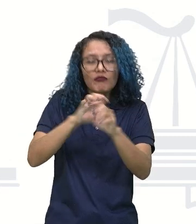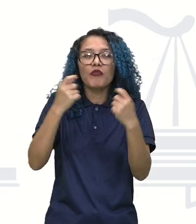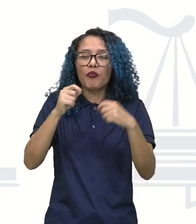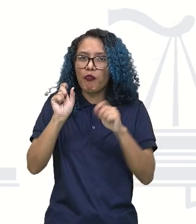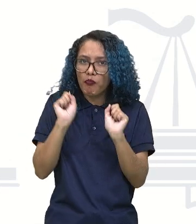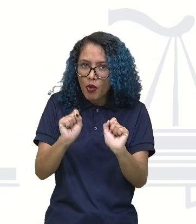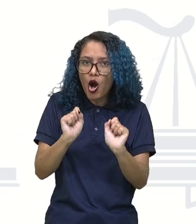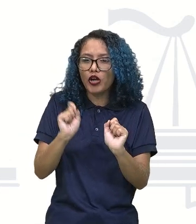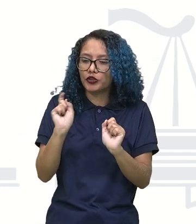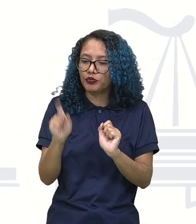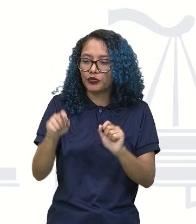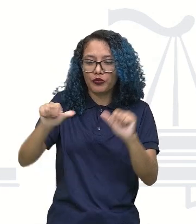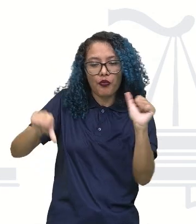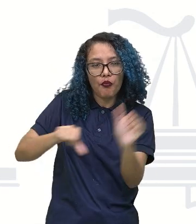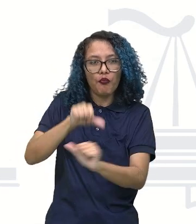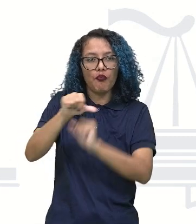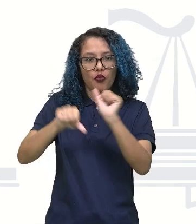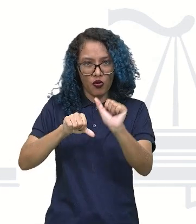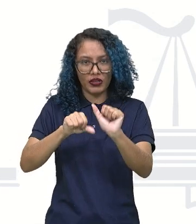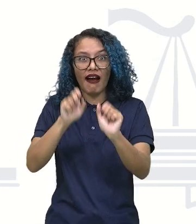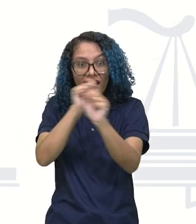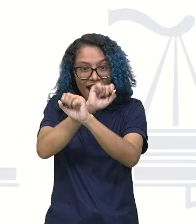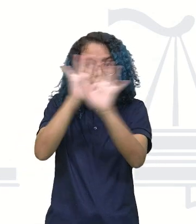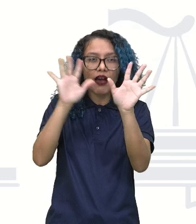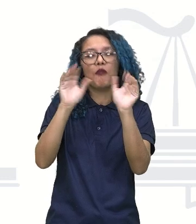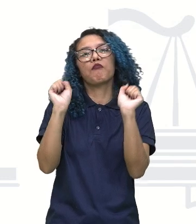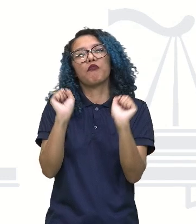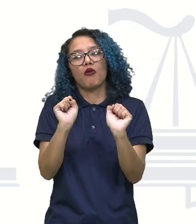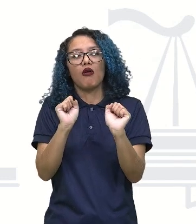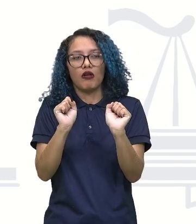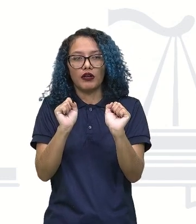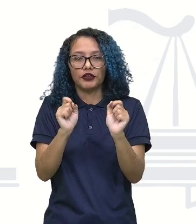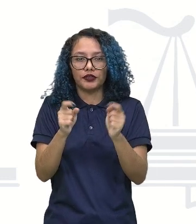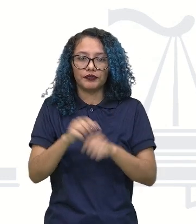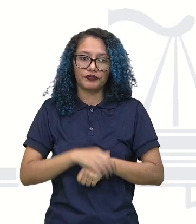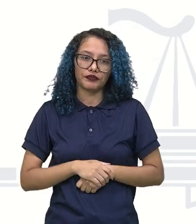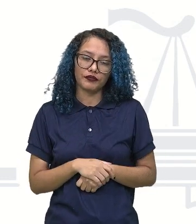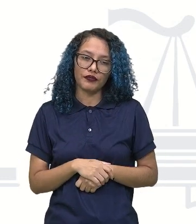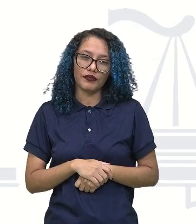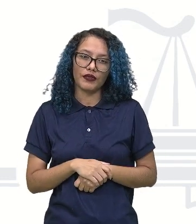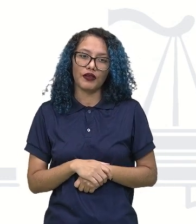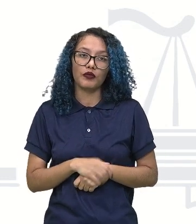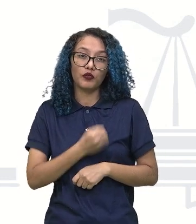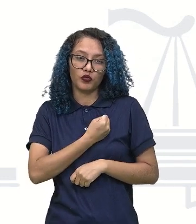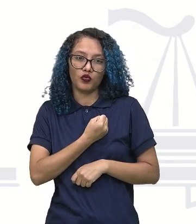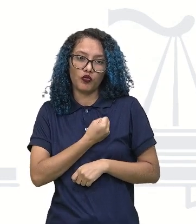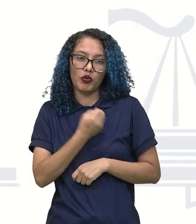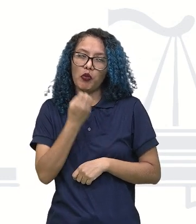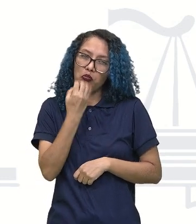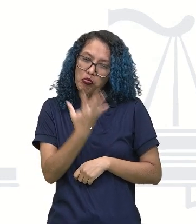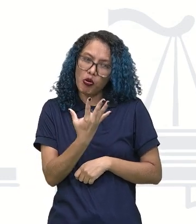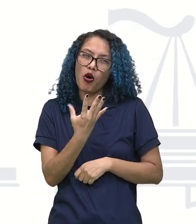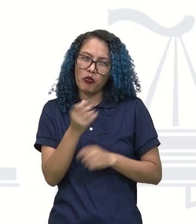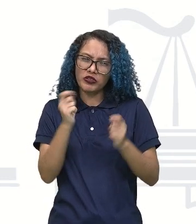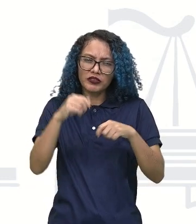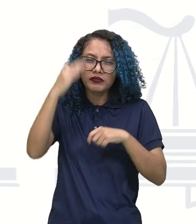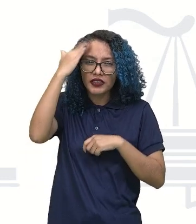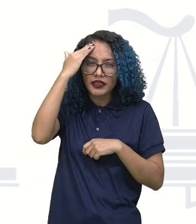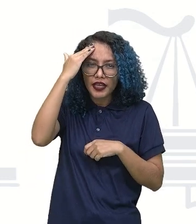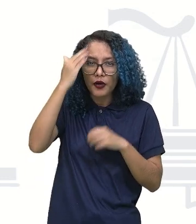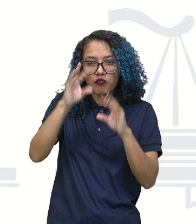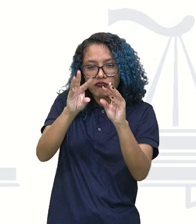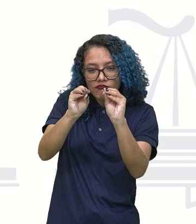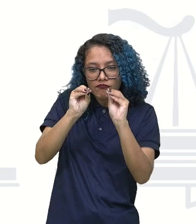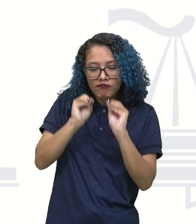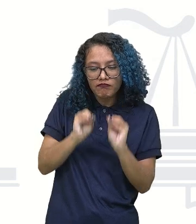aí clicar aí nessa setinha, né? Isso. Até encontrar um código que esteja bem compreensível para você, tá bom? E aí